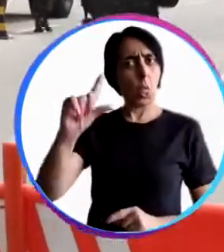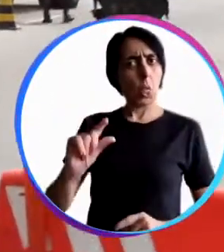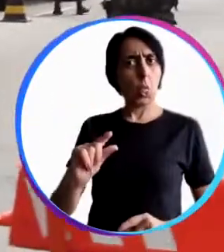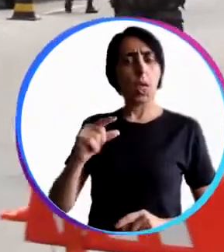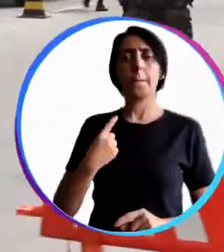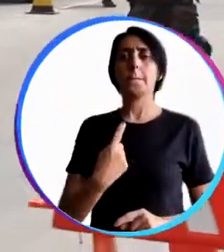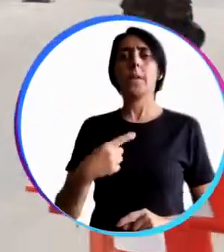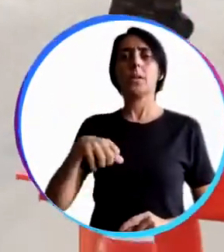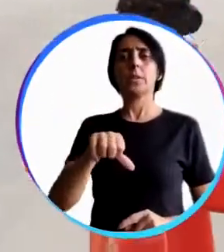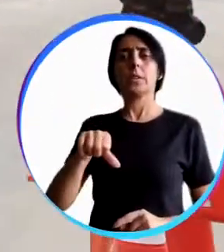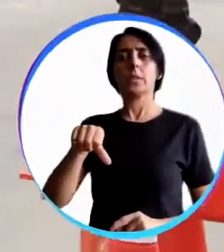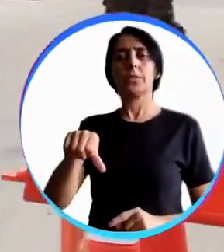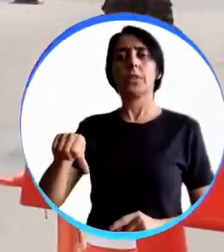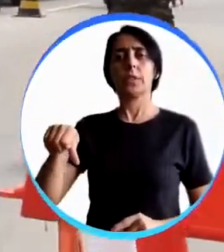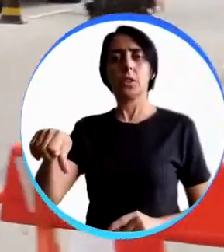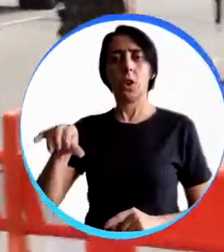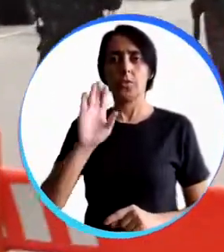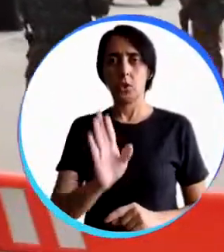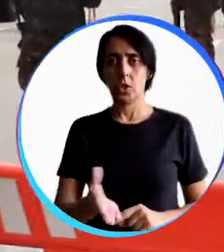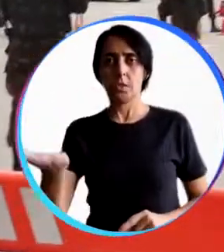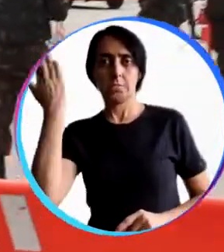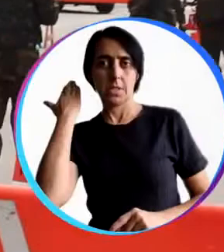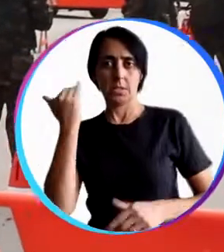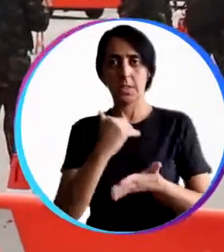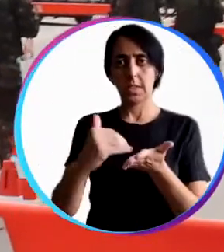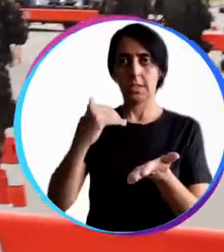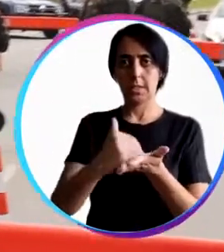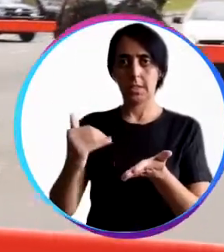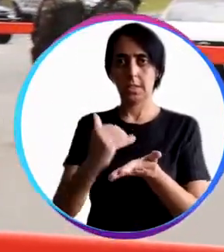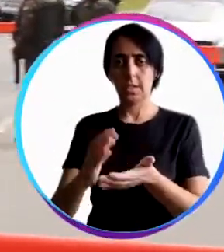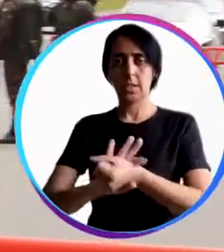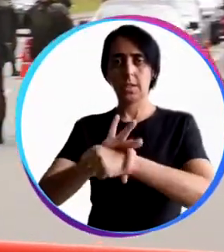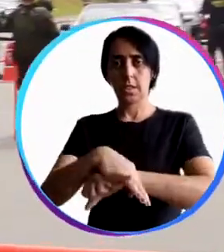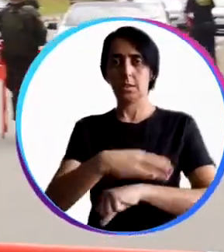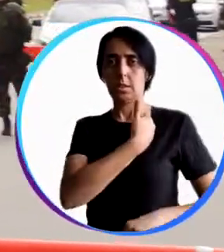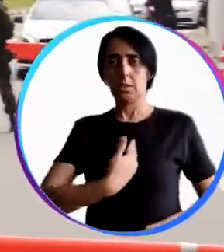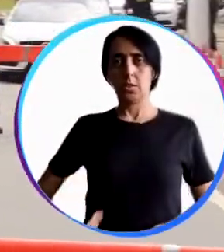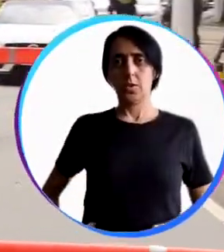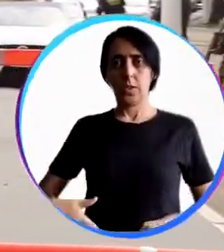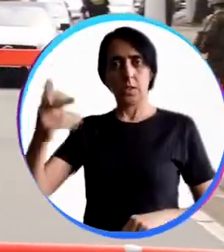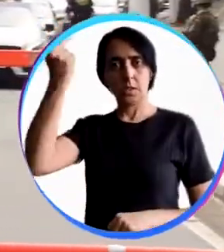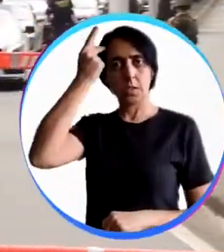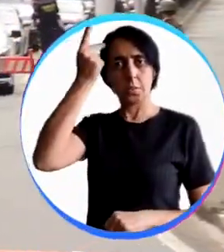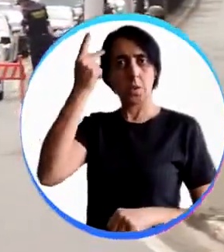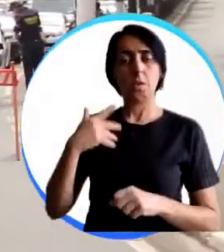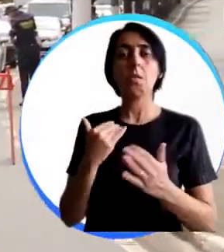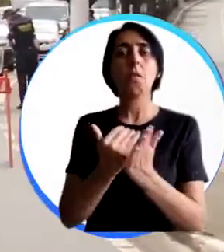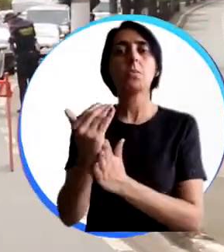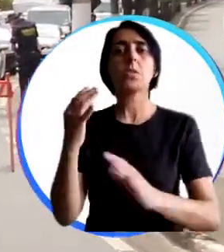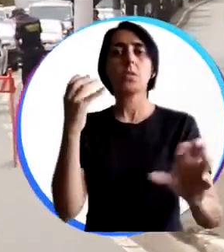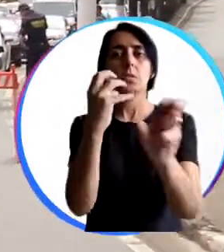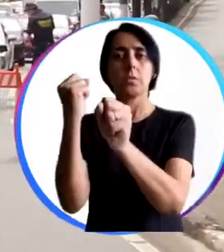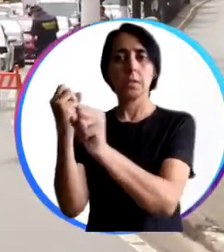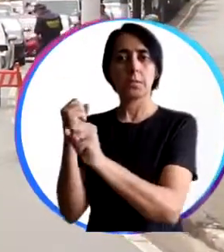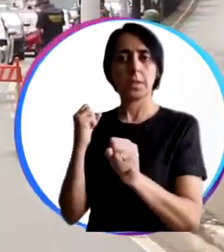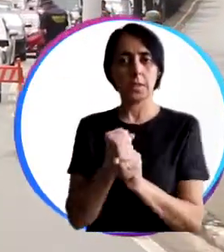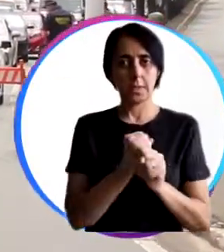desde 1999, quando a Secretaria de Segurança Pública do Estado de São Paulo passou a